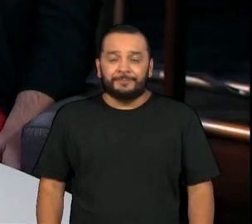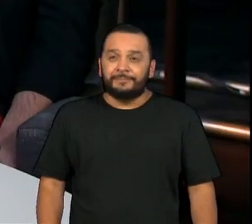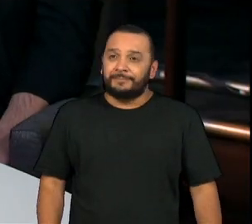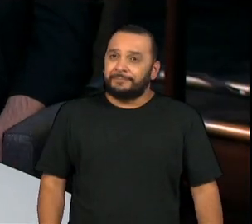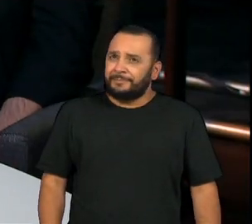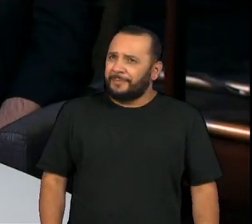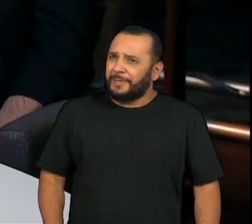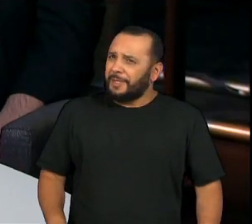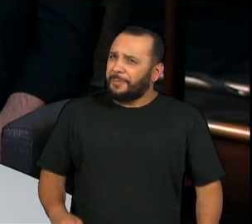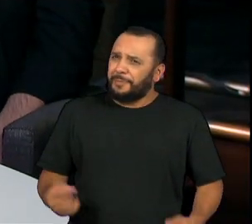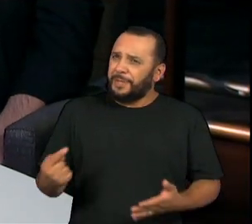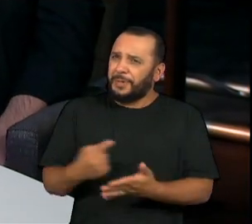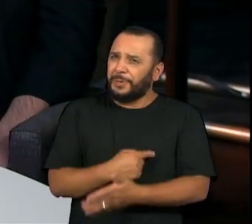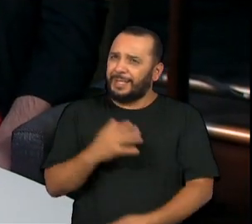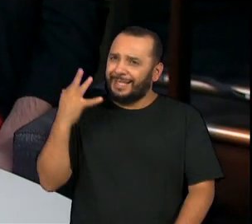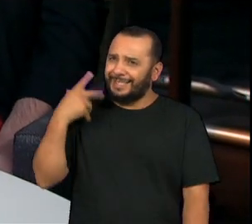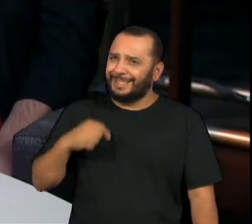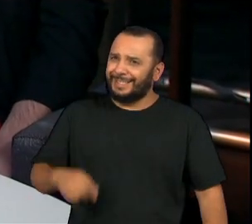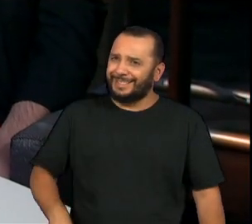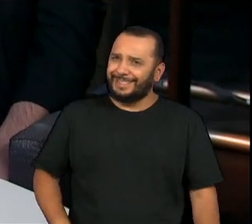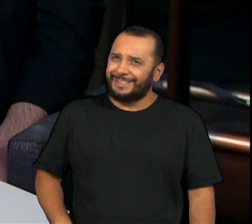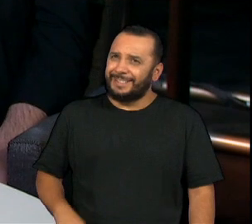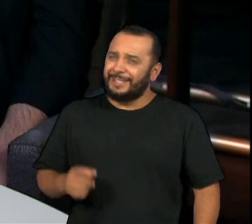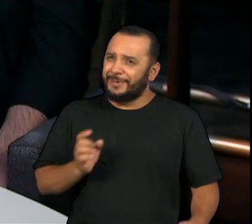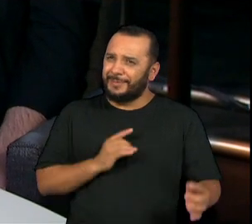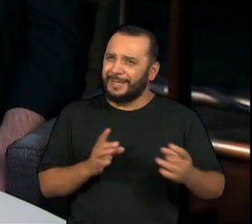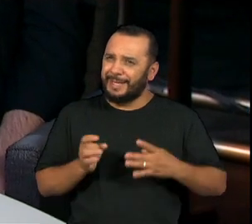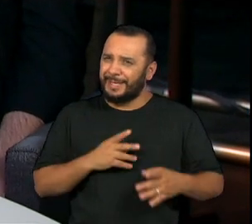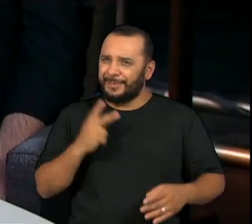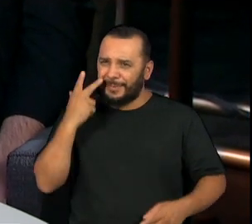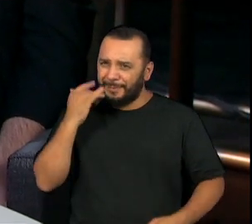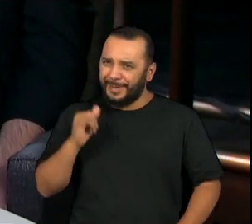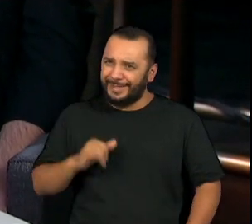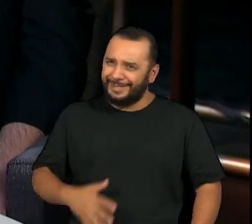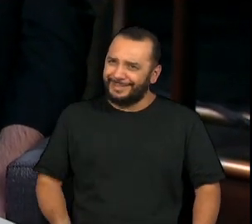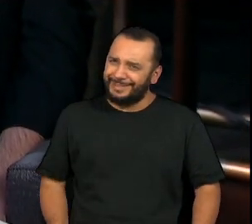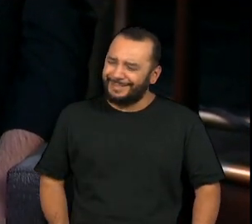Que pergunta linda. Se eu tinha medo do meu pai?